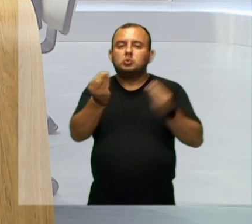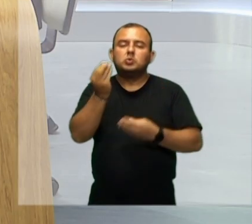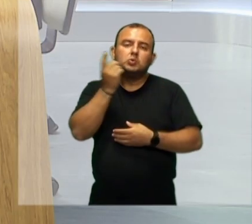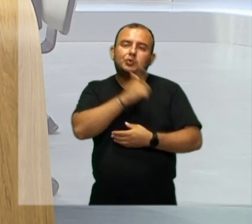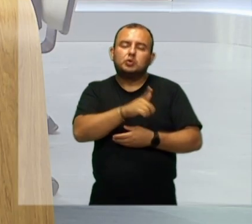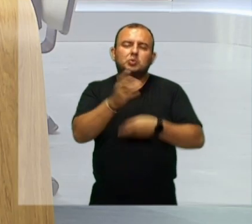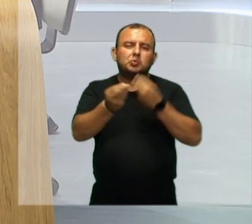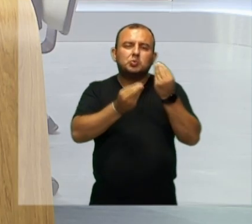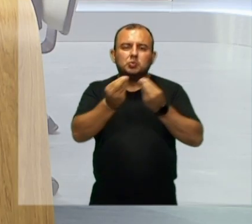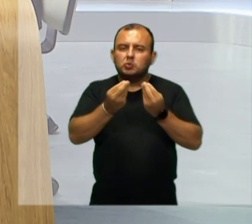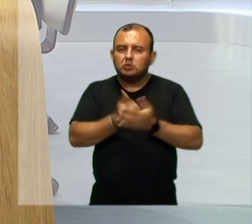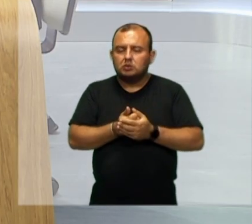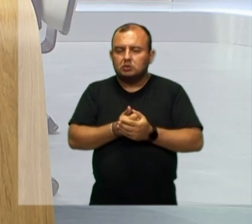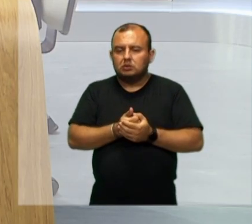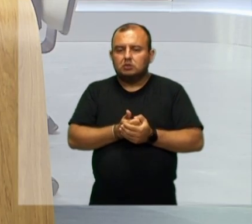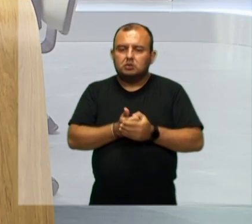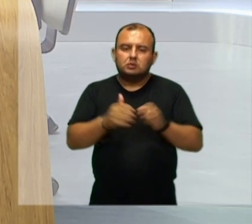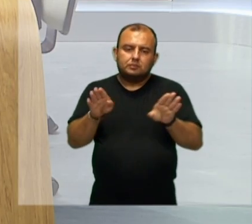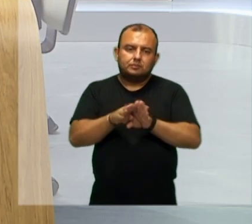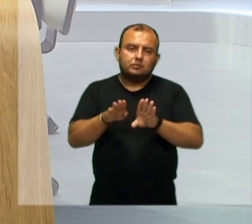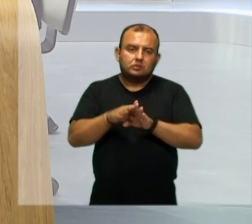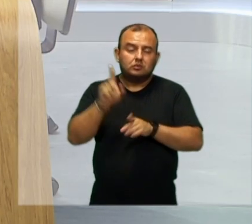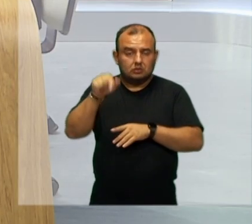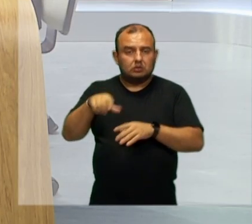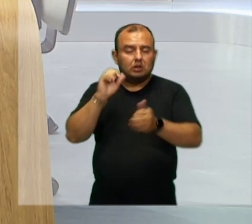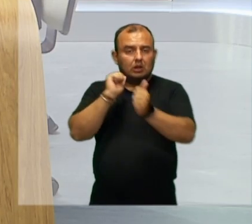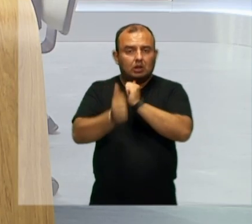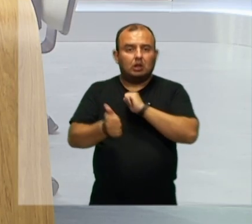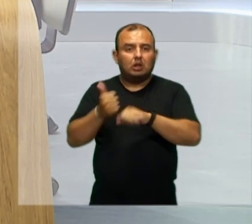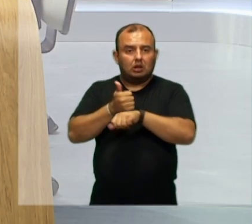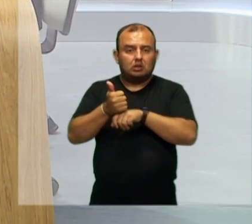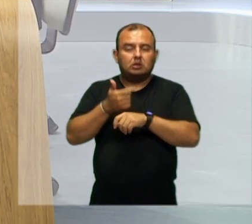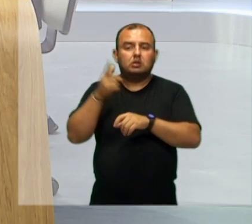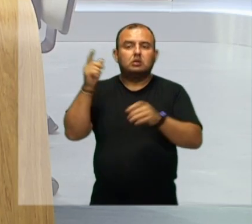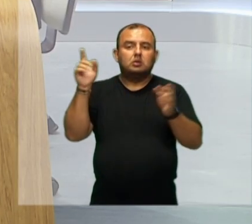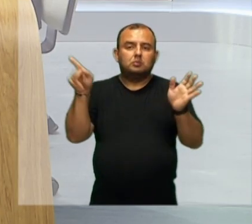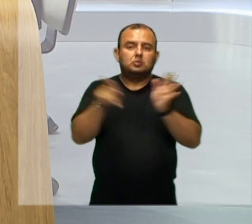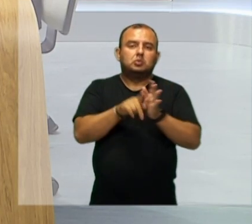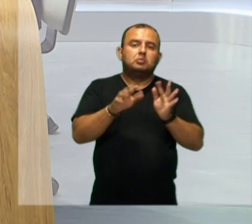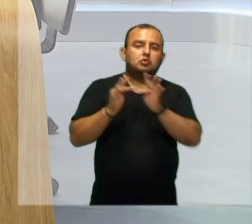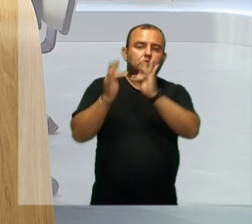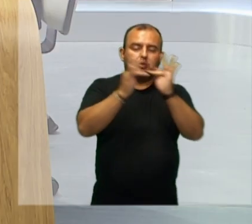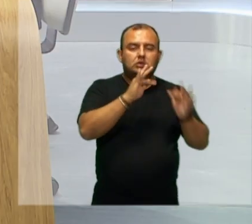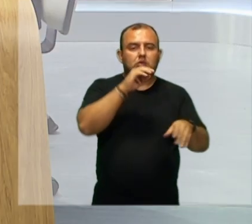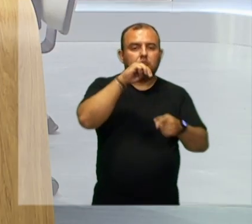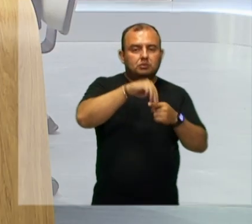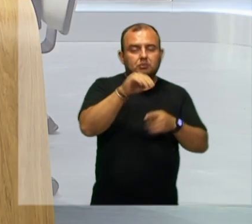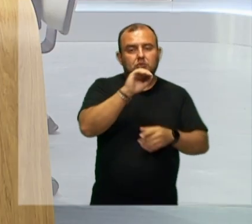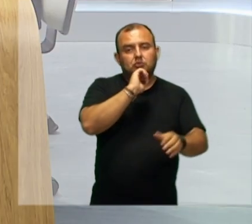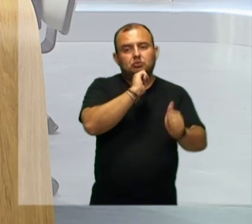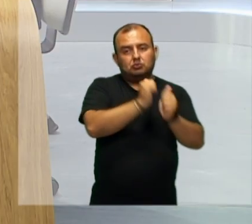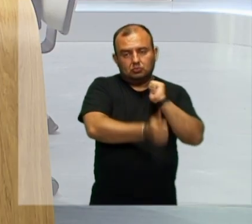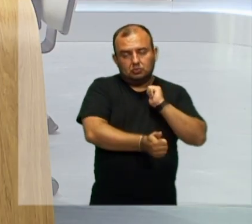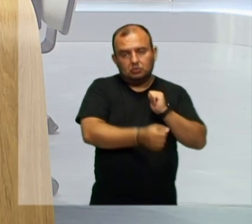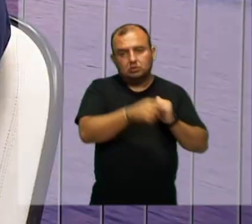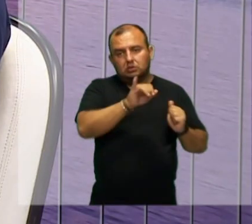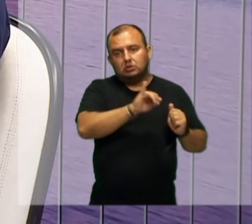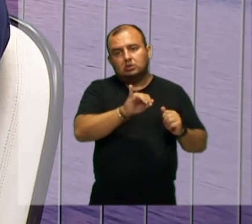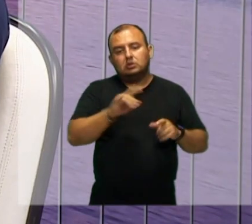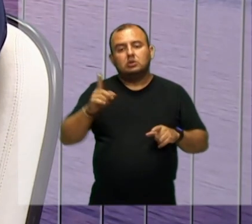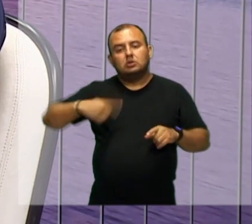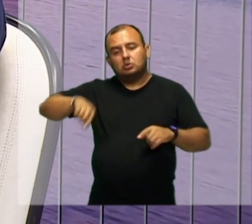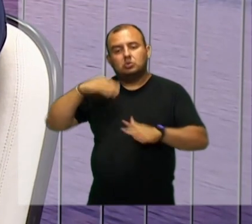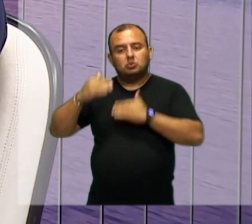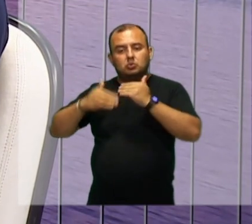tem esse subsídio para... Você ainda é atleta da Fundação Municipal de Esportes? Sim, sim. A gente, durante